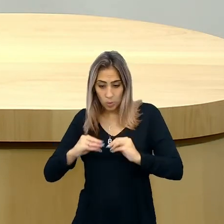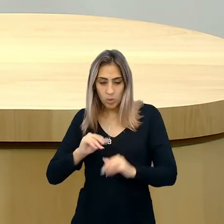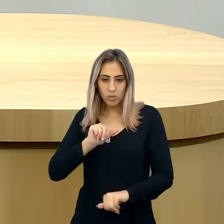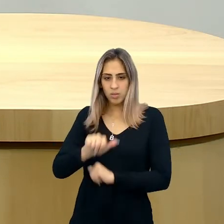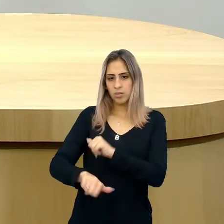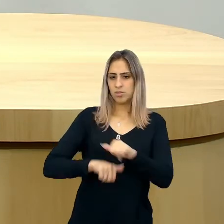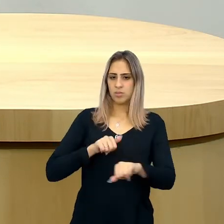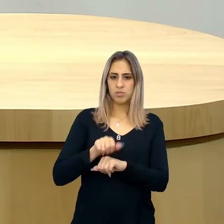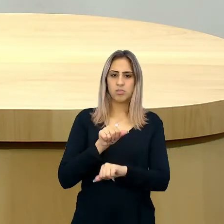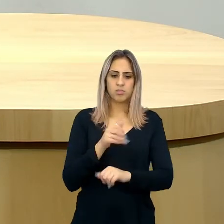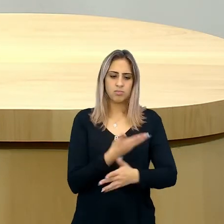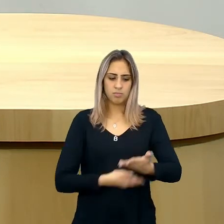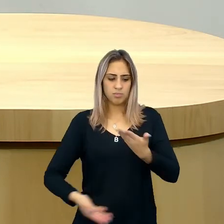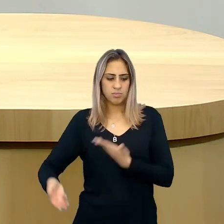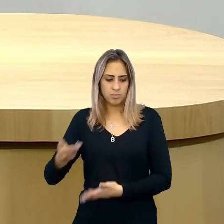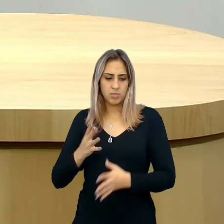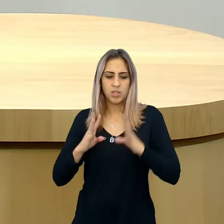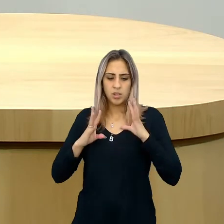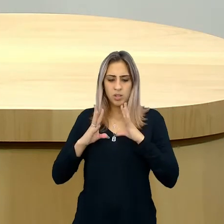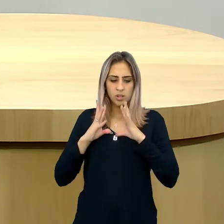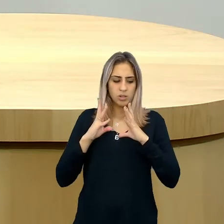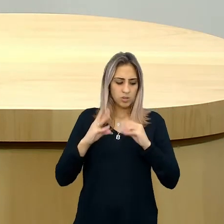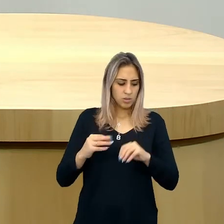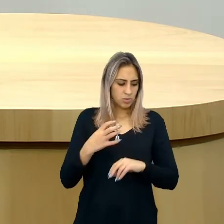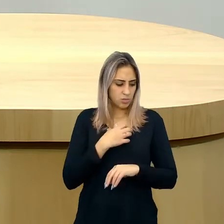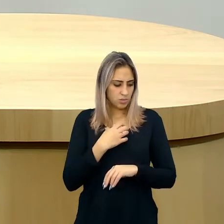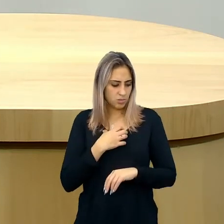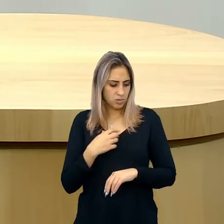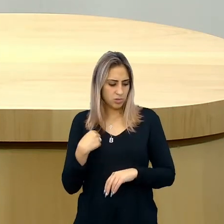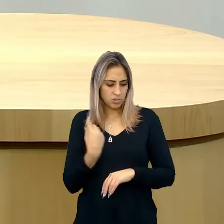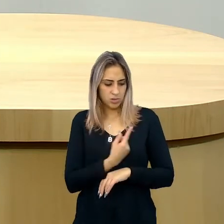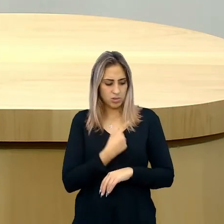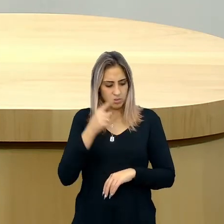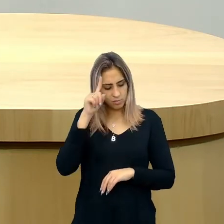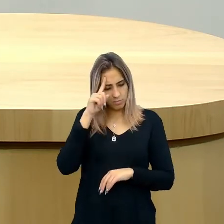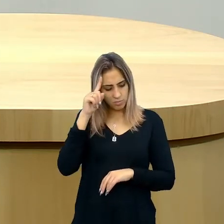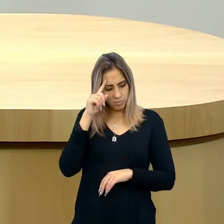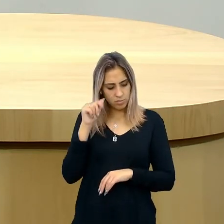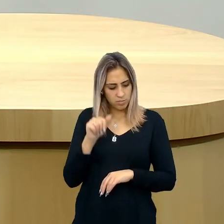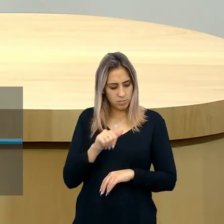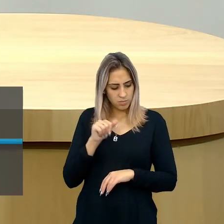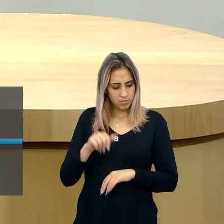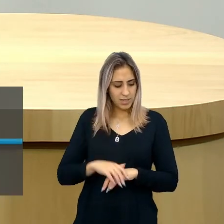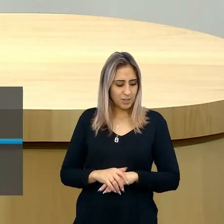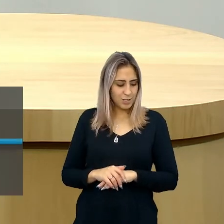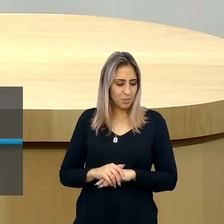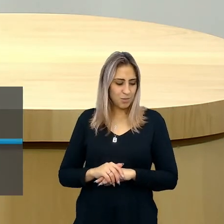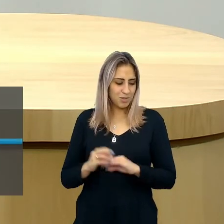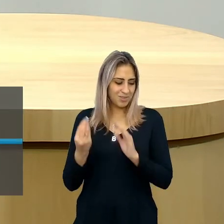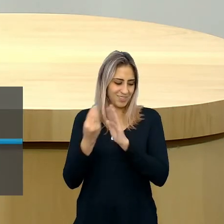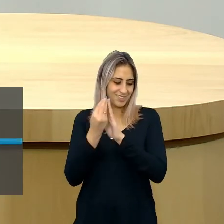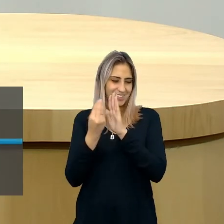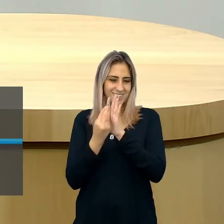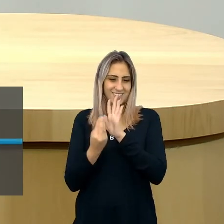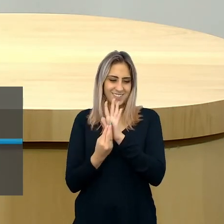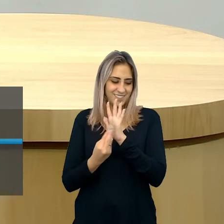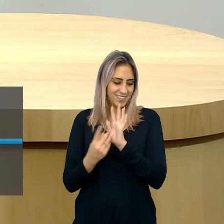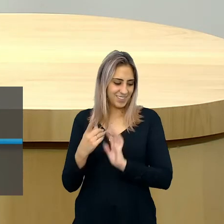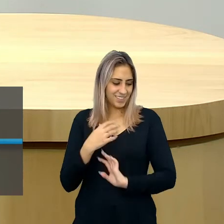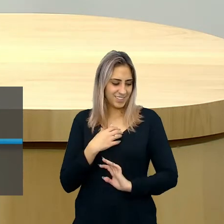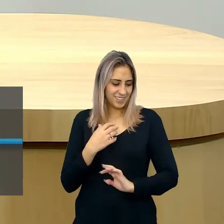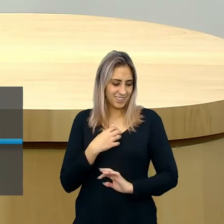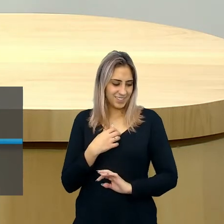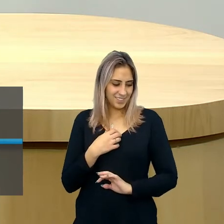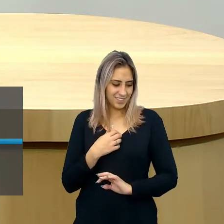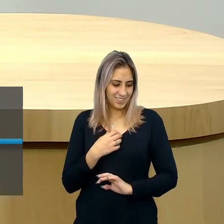tornou compartilhável. Todos os aspectos do nosso cotidiano se tornaram compartilháveis. De uma tal forma que, sabe o